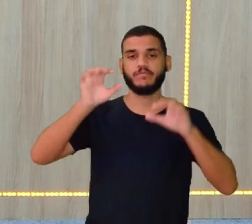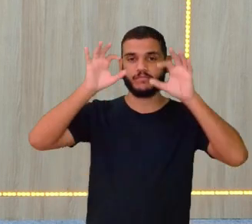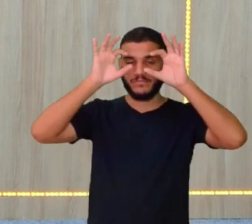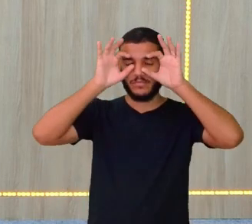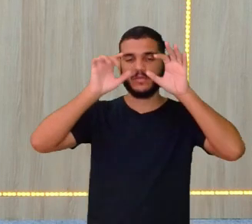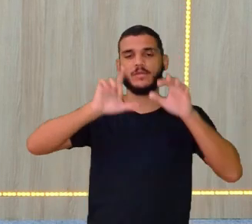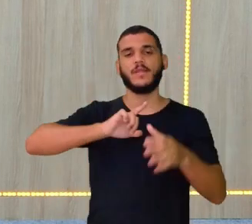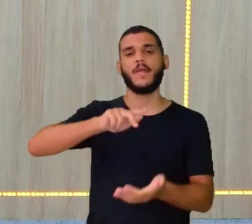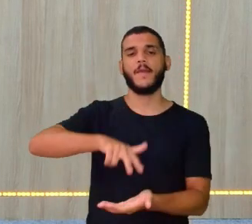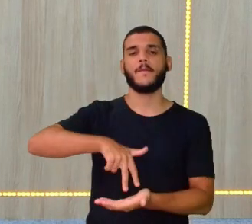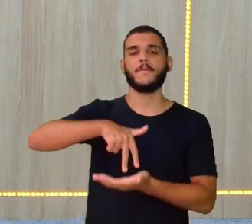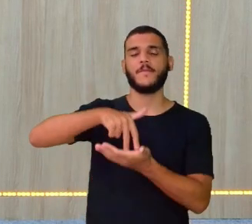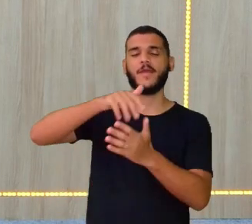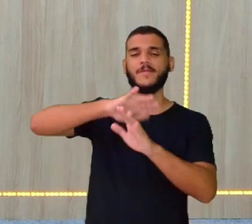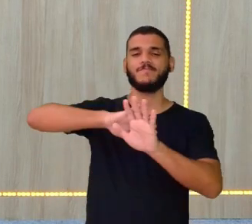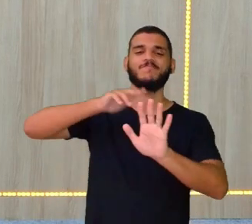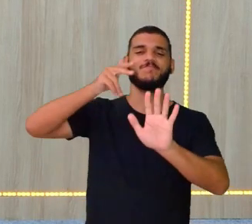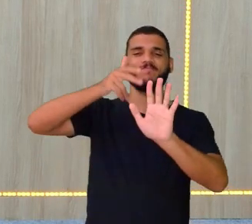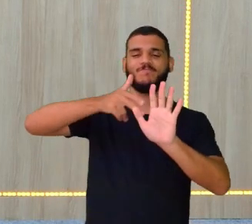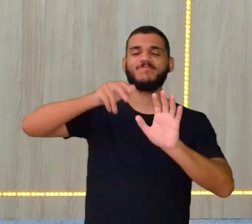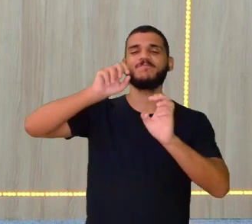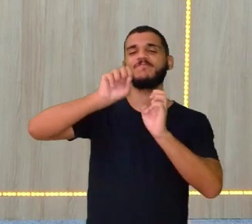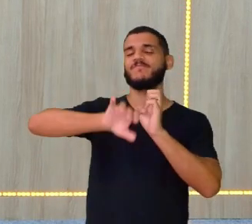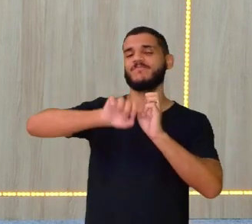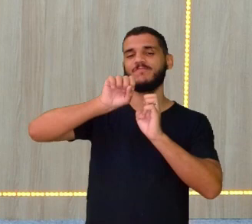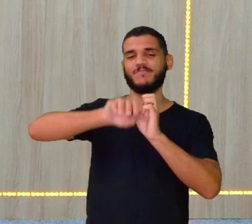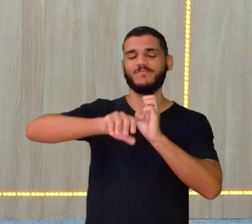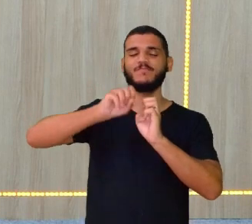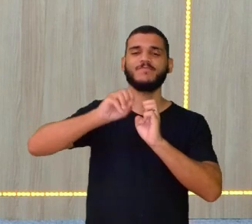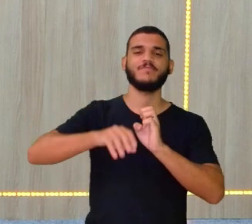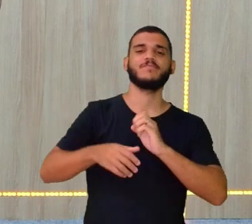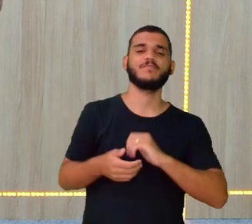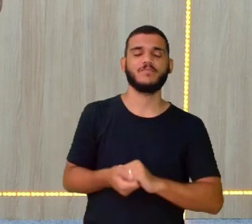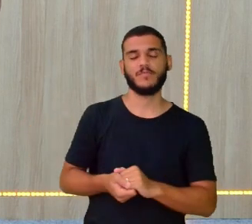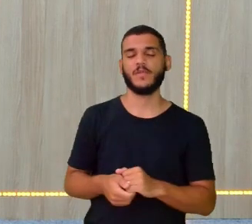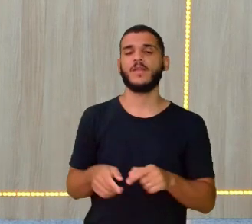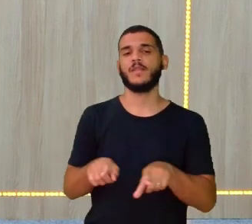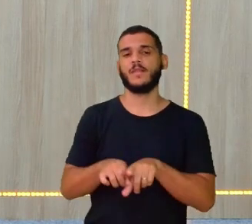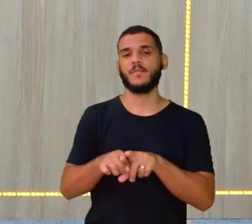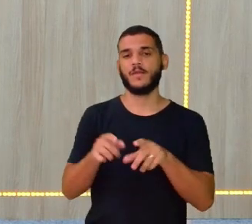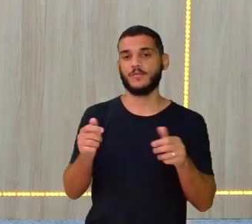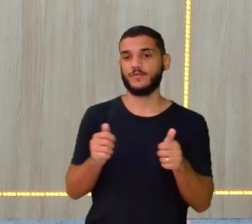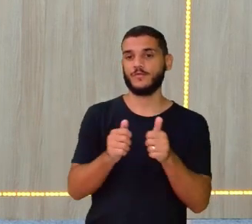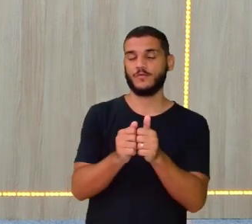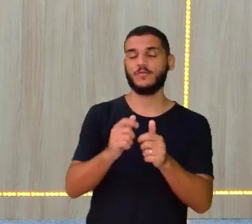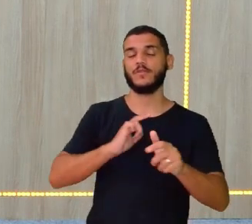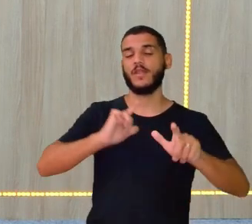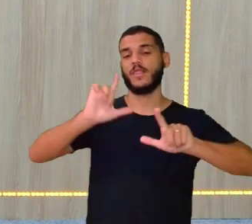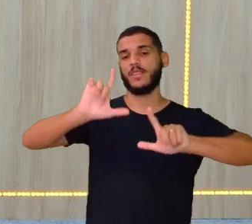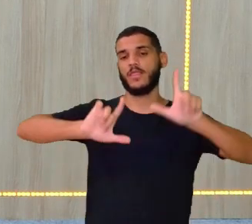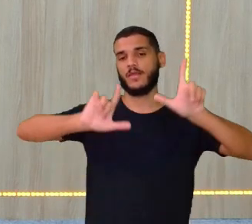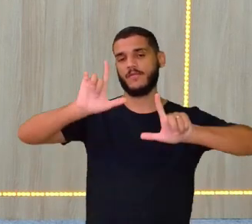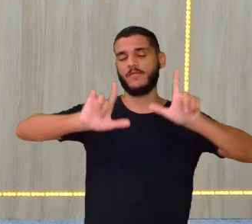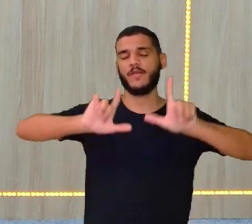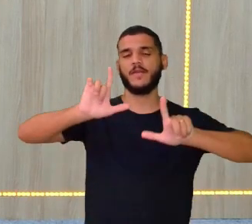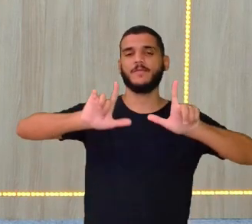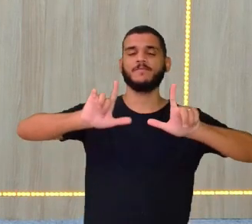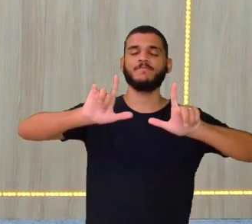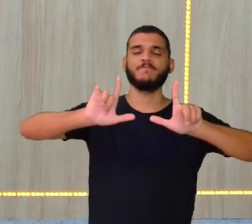estou em pé nos estúdios Educa Recife e ao meu lado tem uma TV